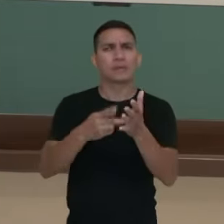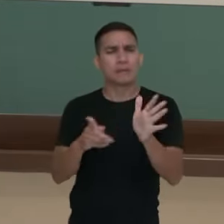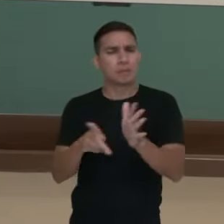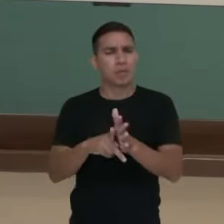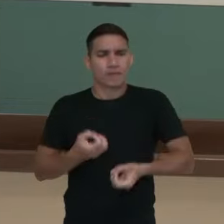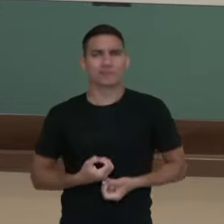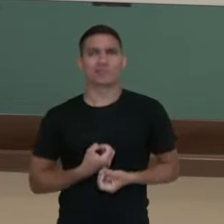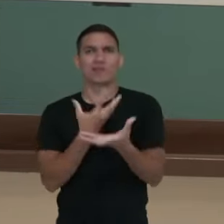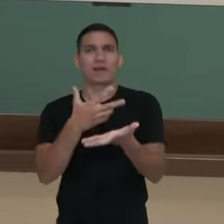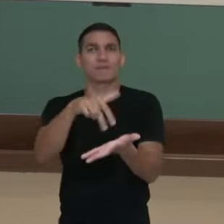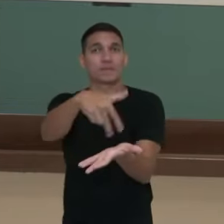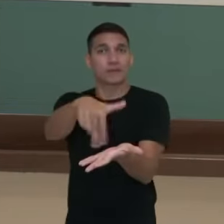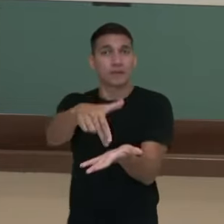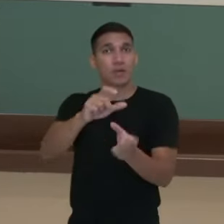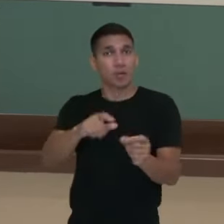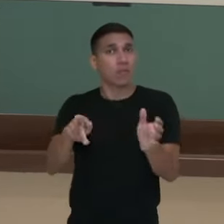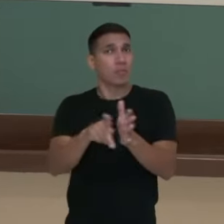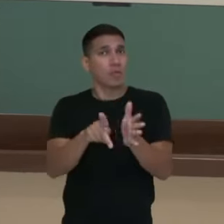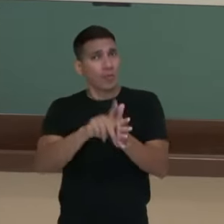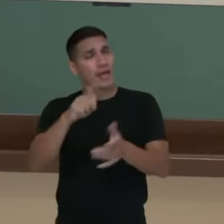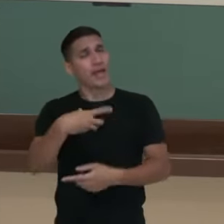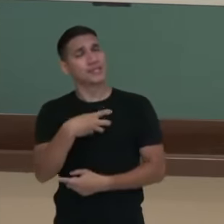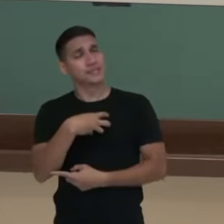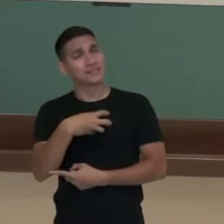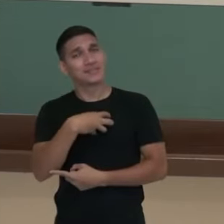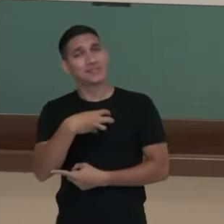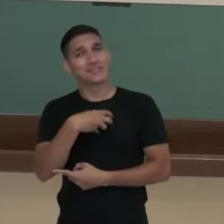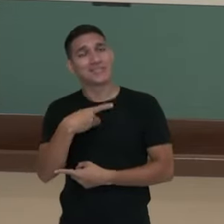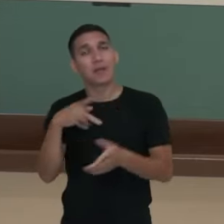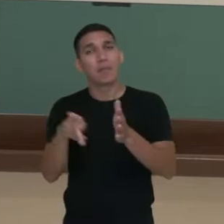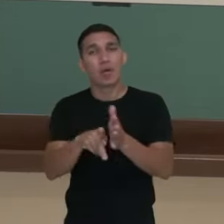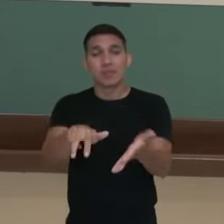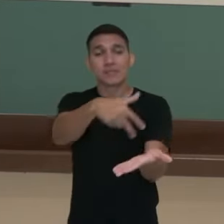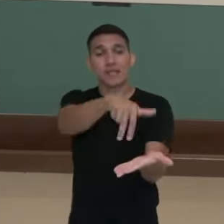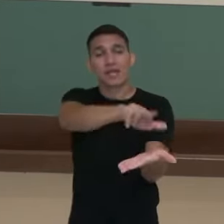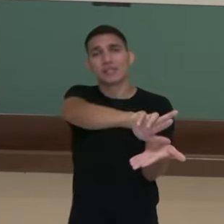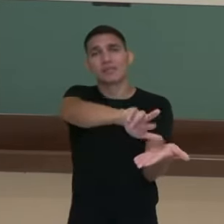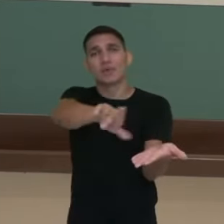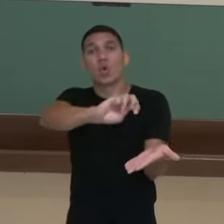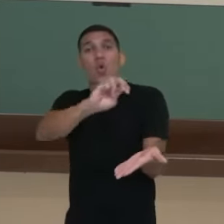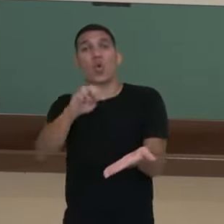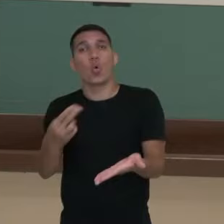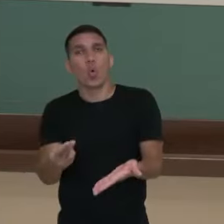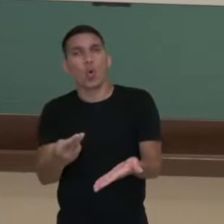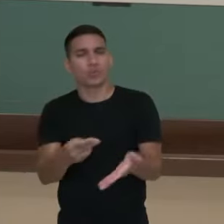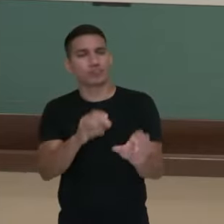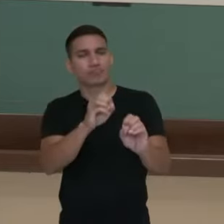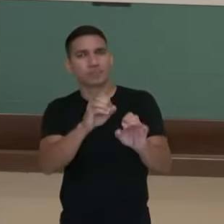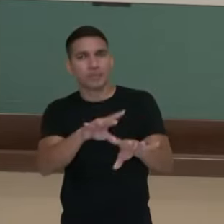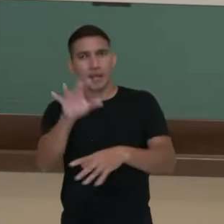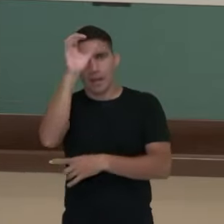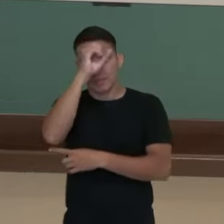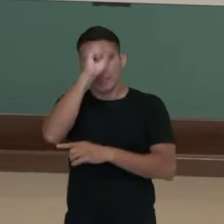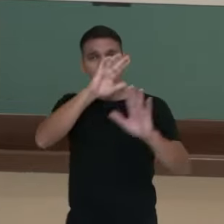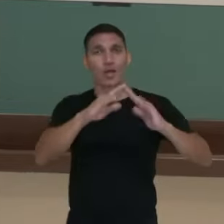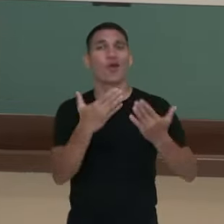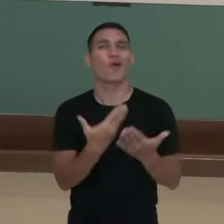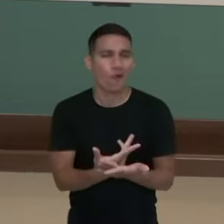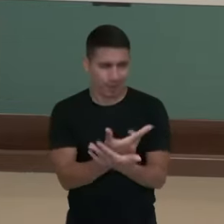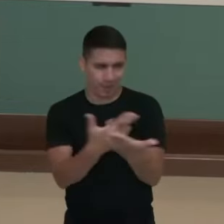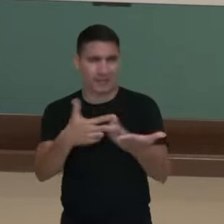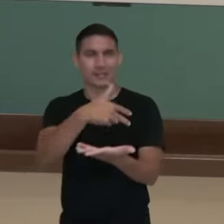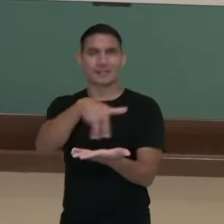manifestações? A gente pode chamar também de estilos de dança ou de escolas de dança, tá? E vamos falar um pouquinho